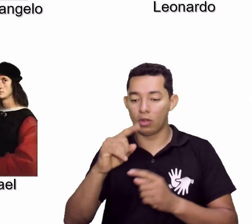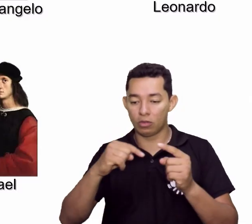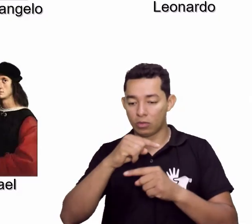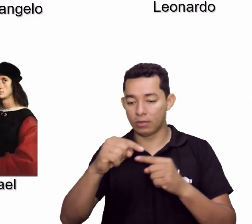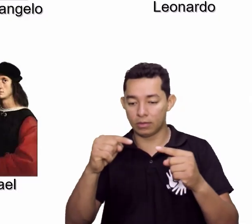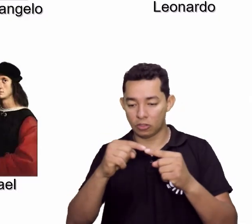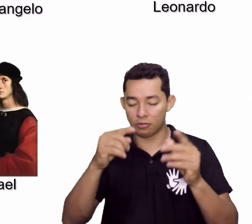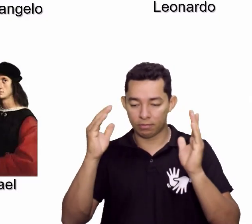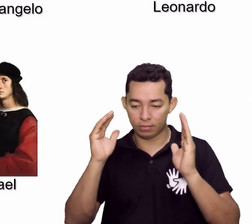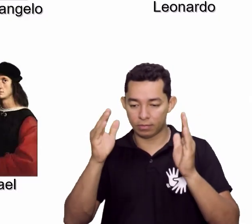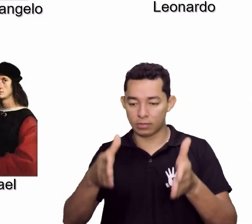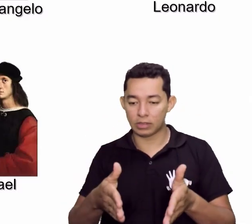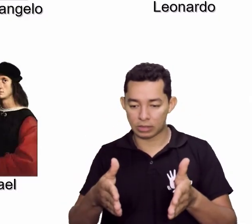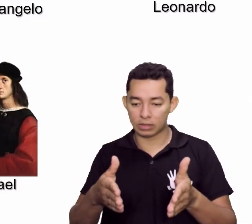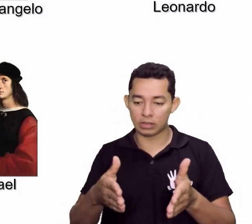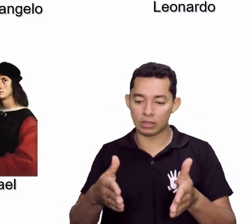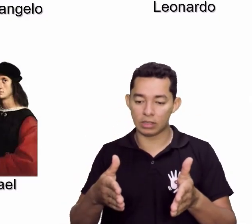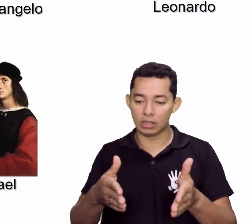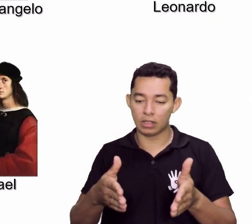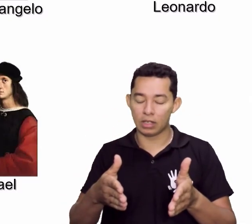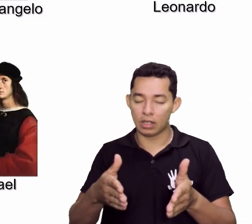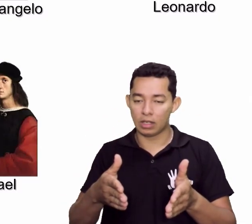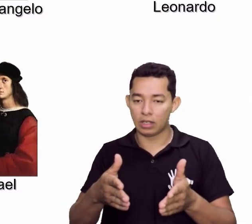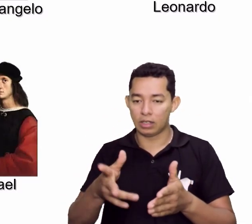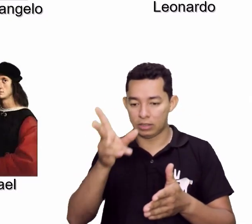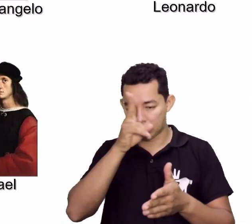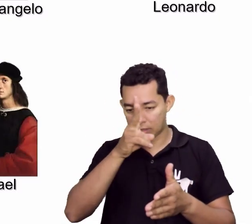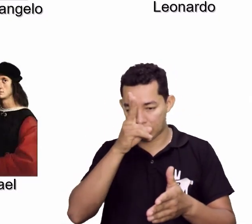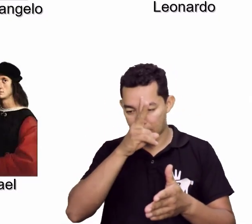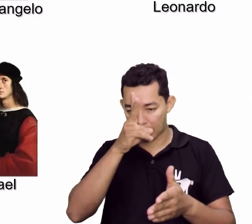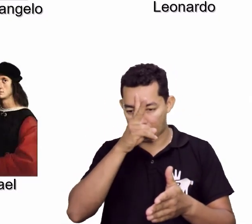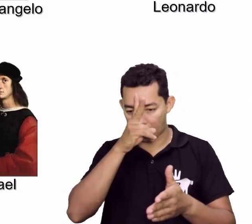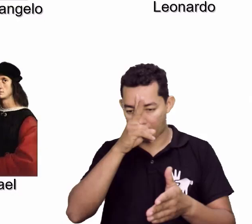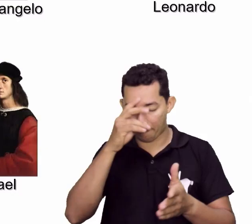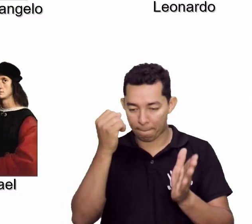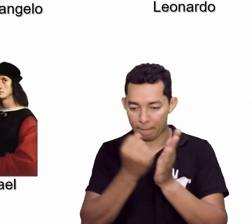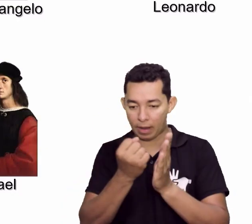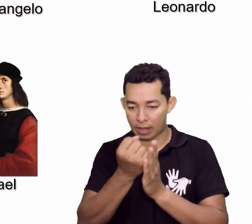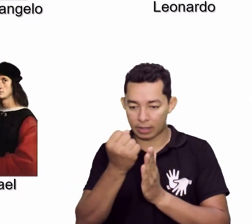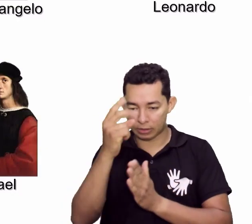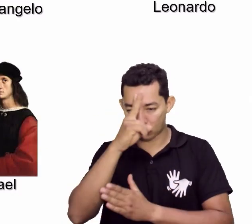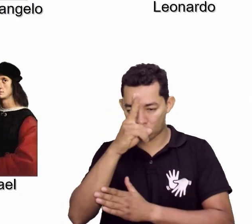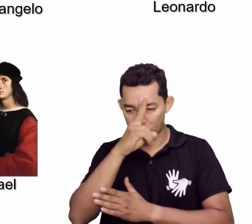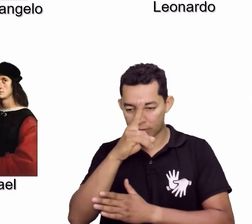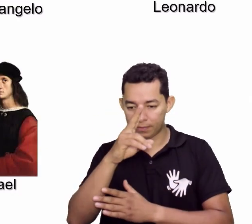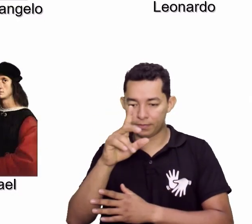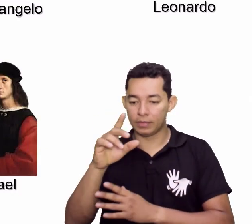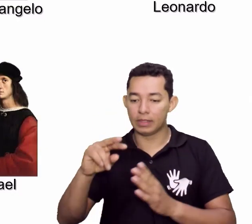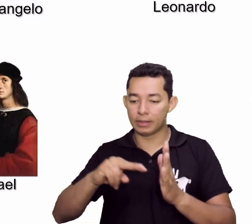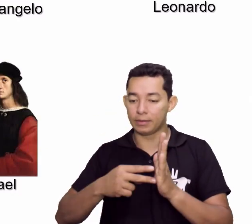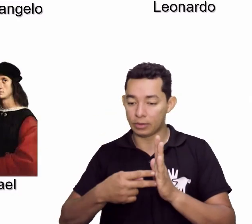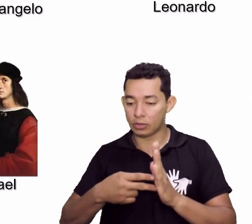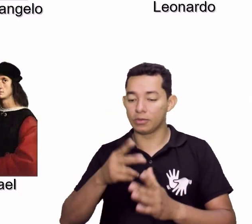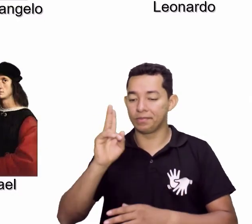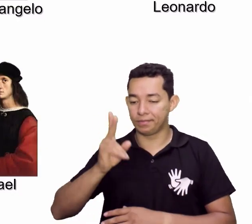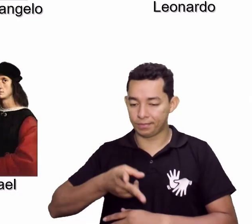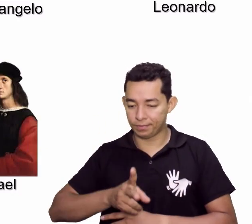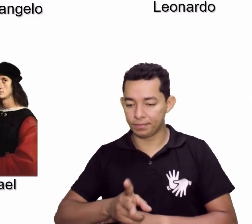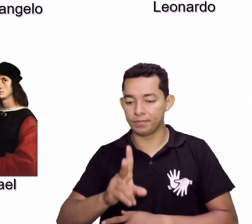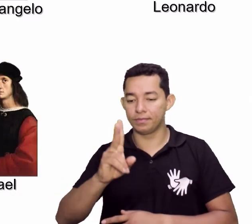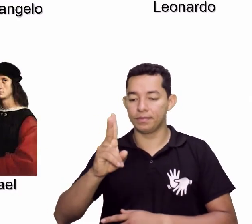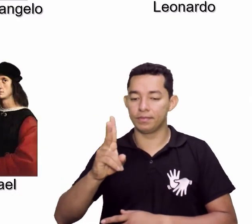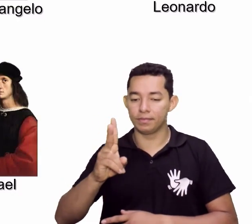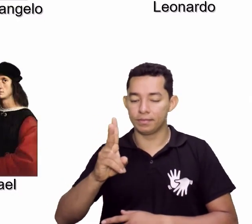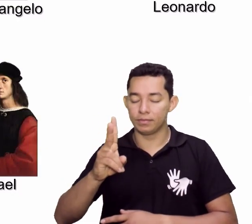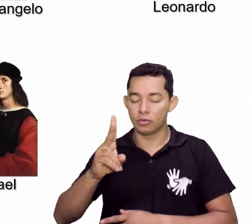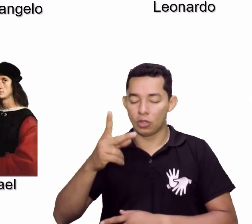de capturar e preservar a memória dos eventos significativos continua a ser